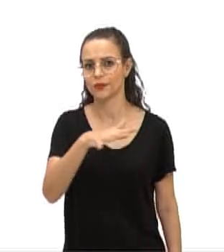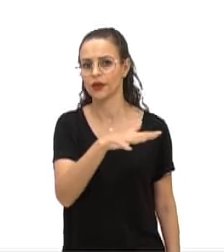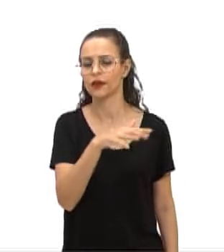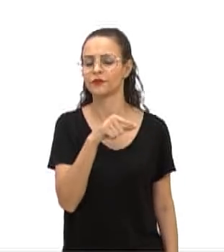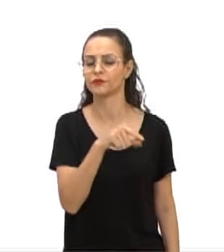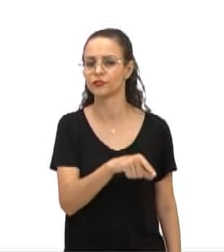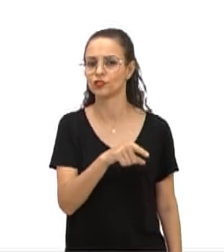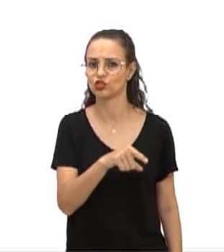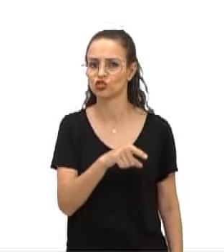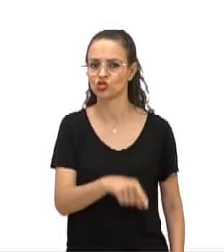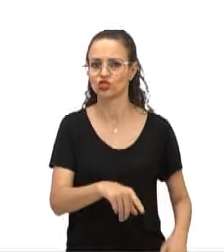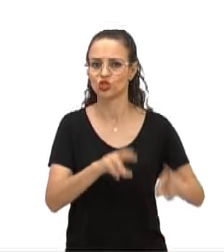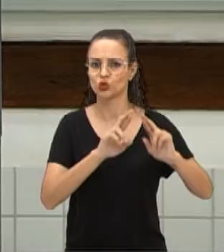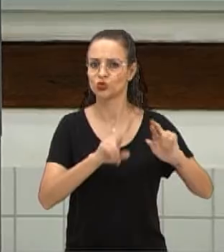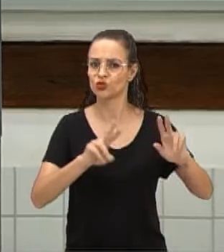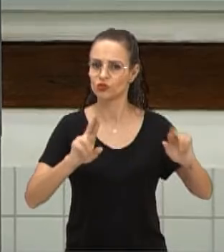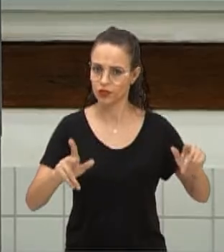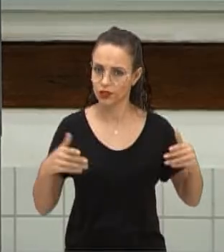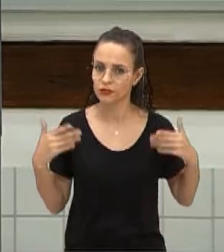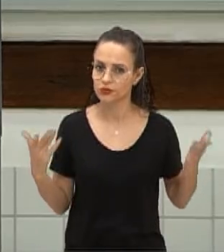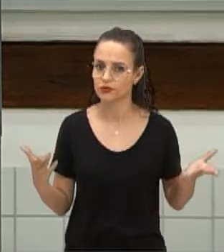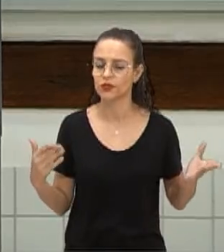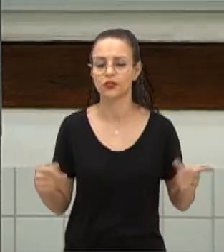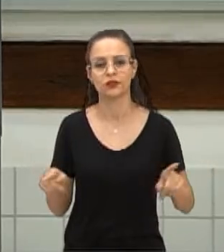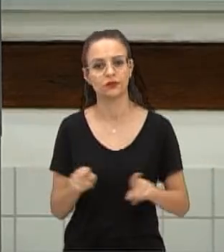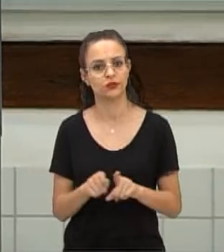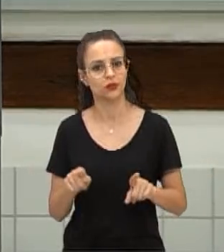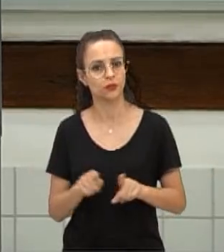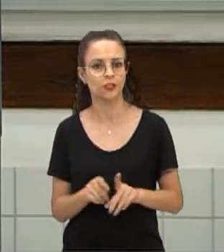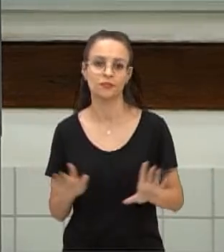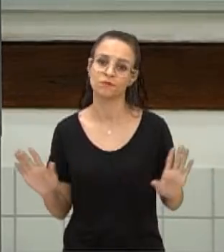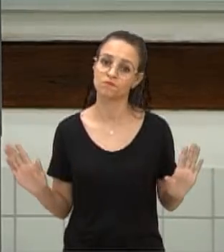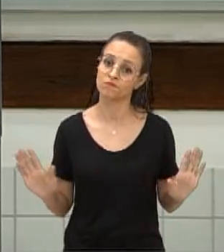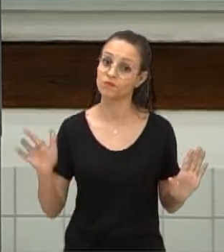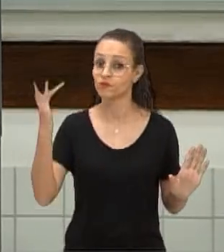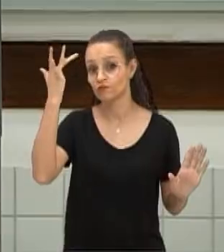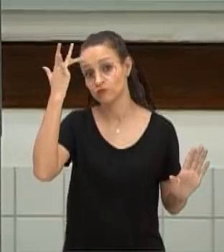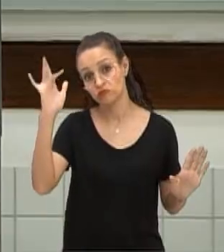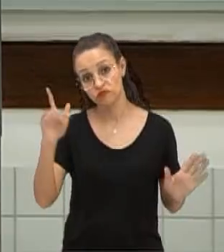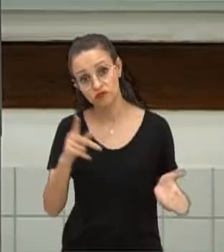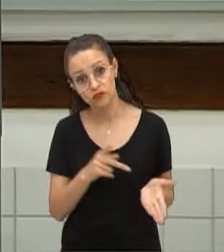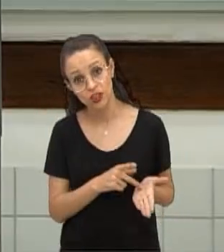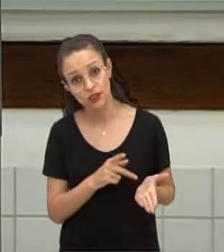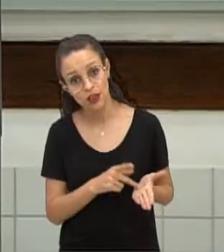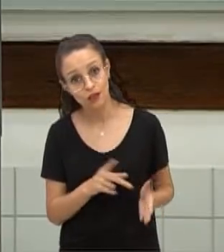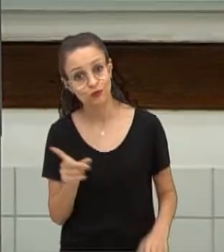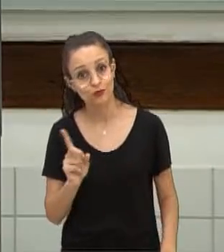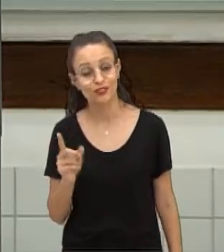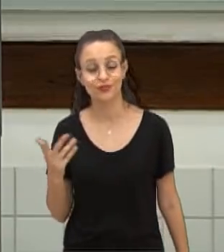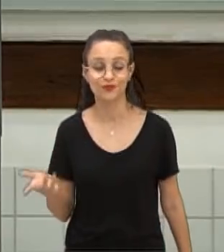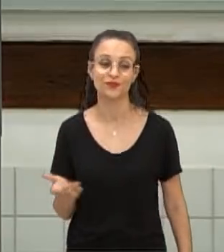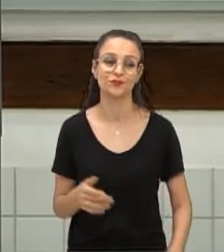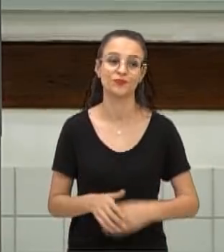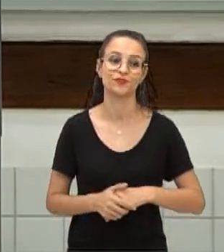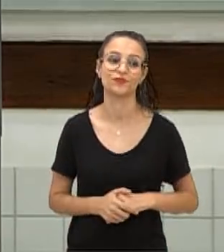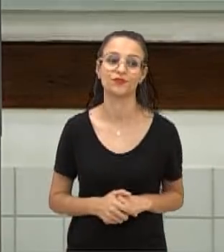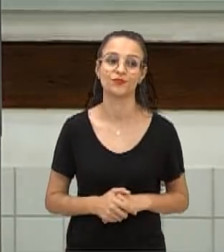totalmente adverso. Também não sabemos se isso realmente é verdade. Né?